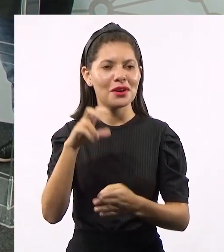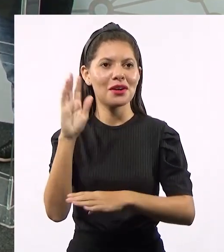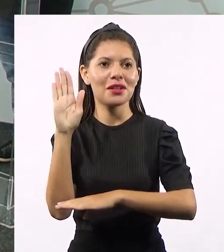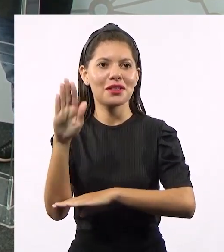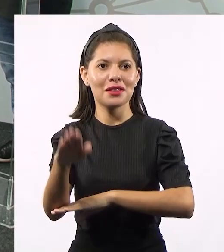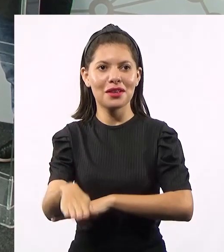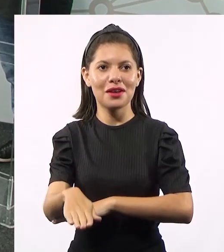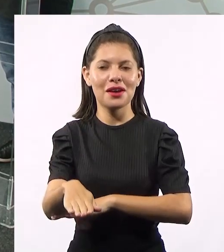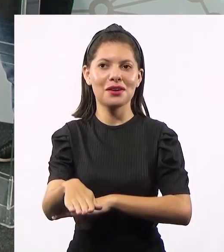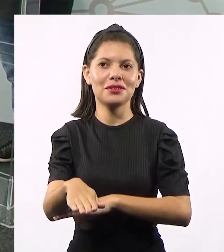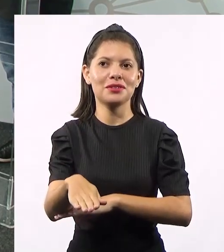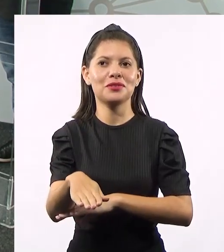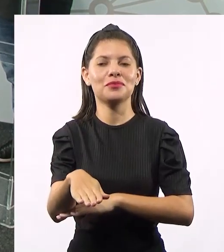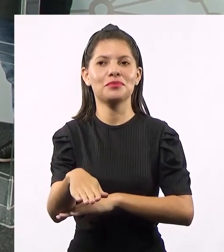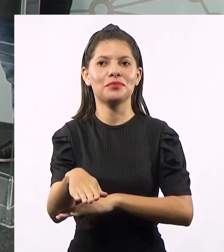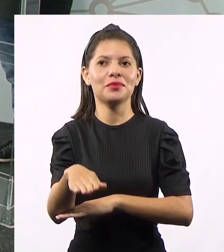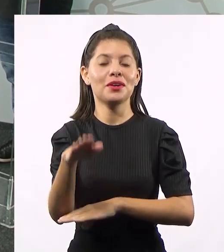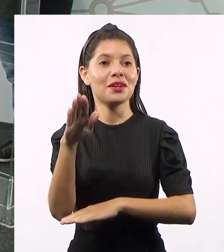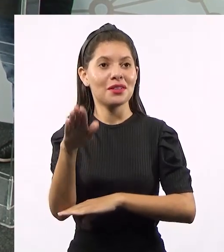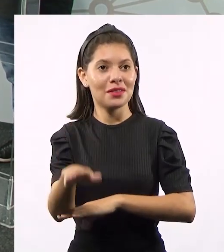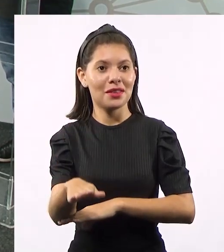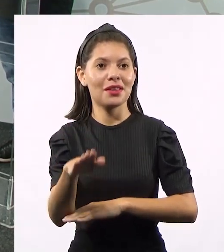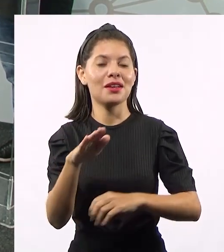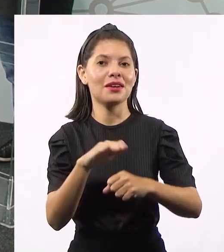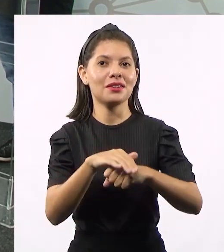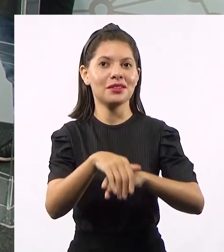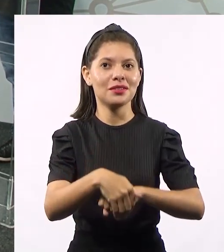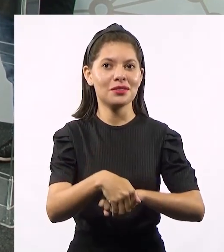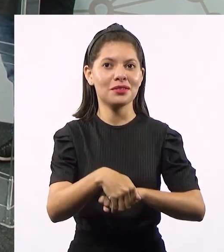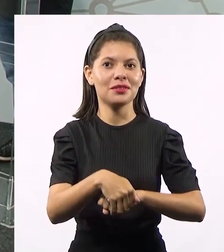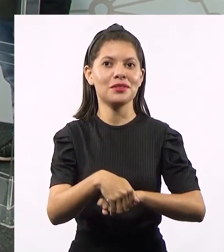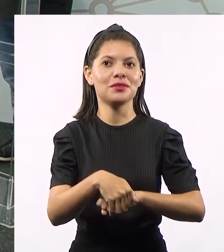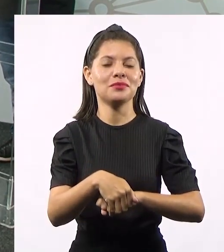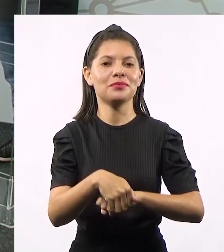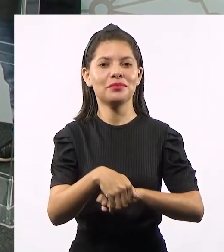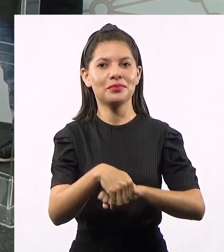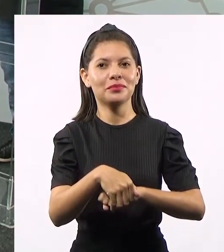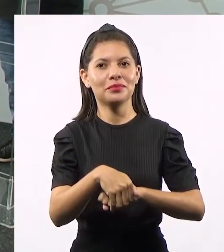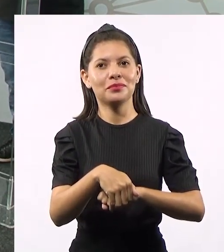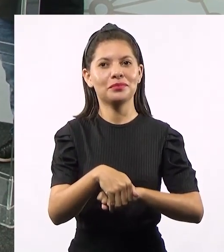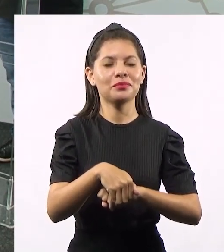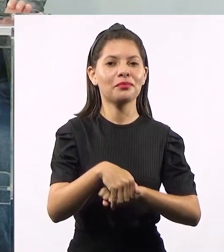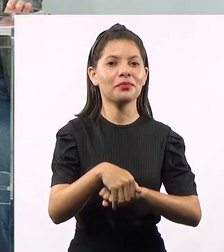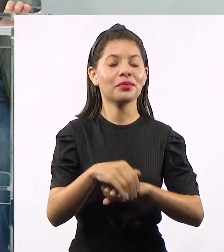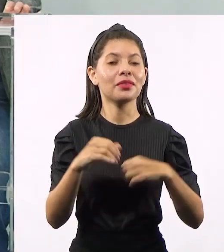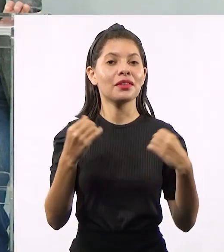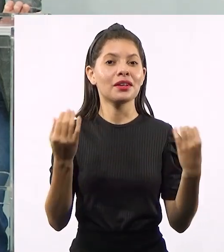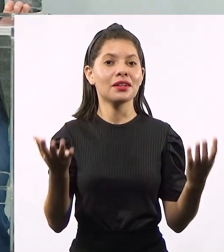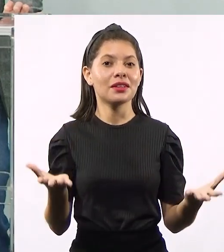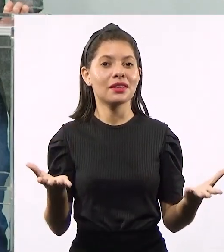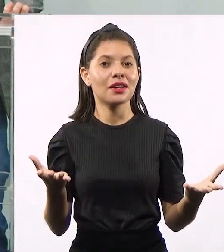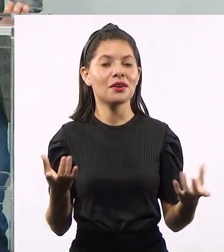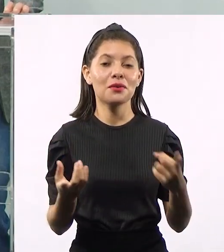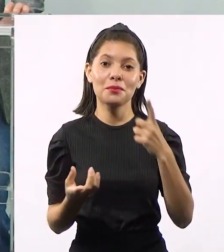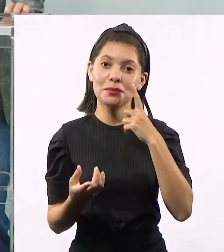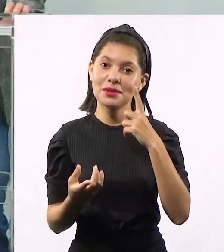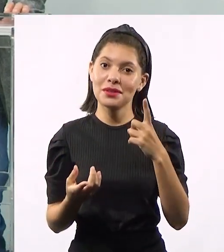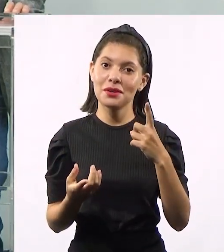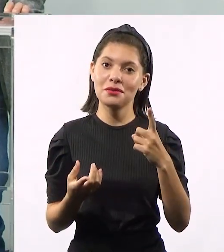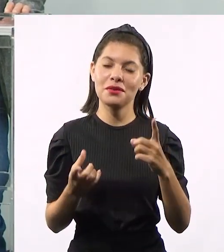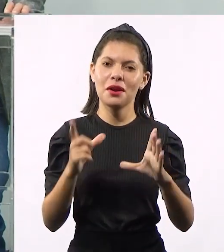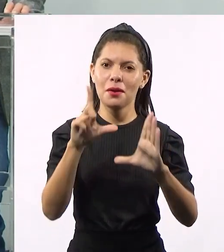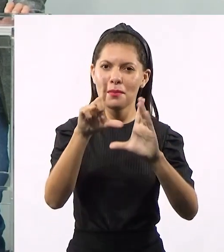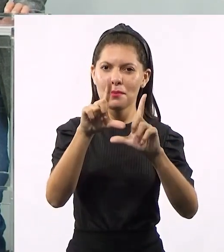manhã e tarde, tarde e noite, então, manhã, tarde e noite. Então, observe o seguinte, ele não iria marcar só